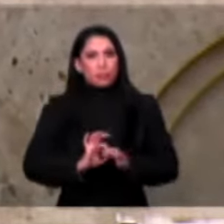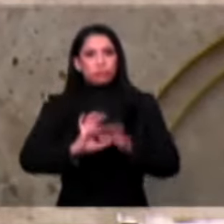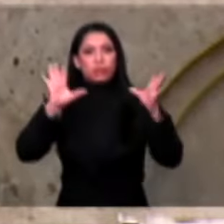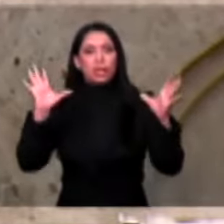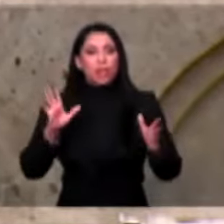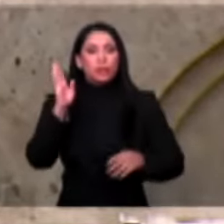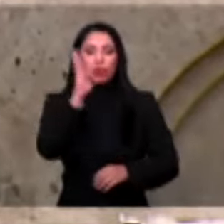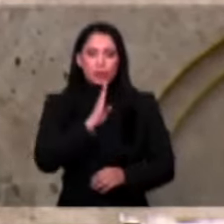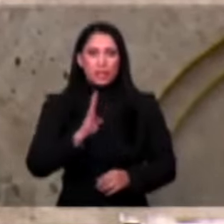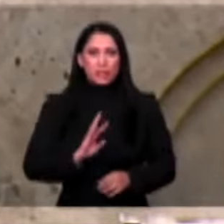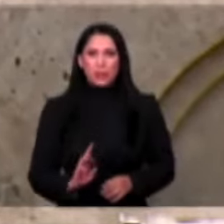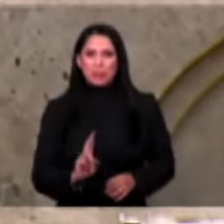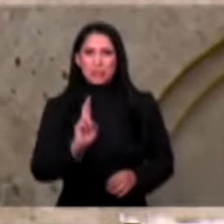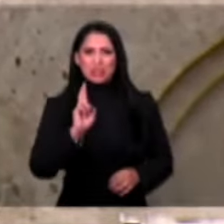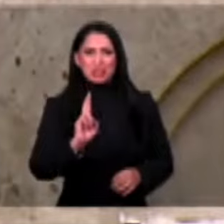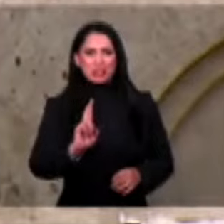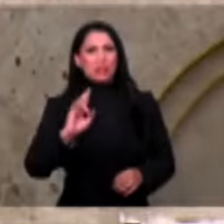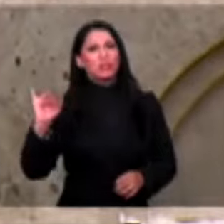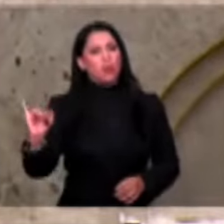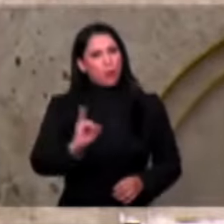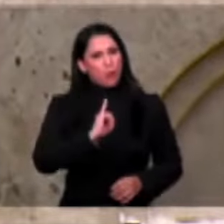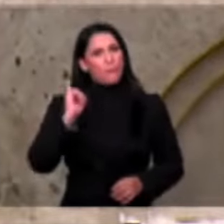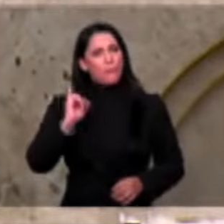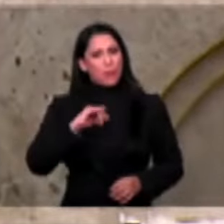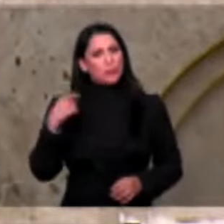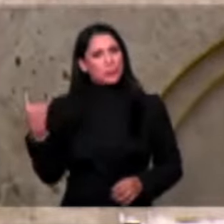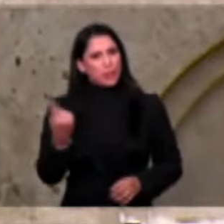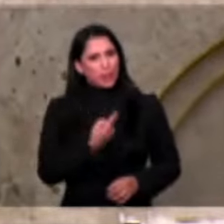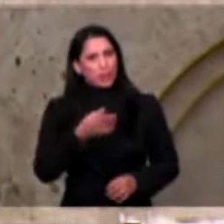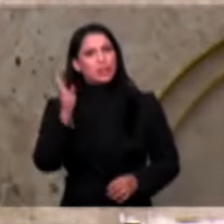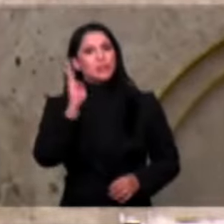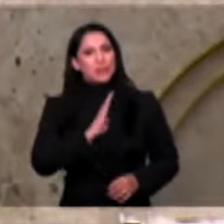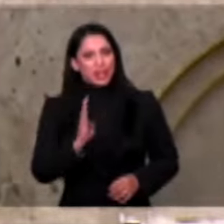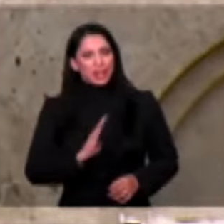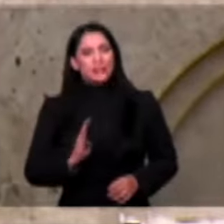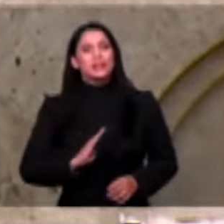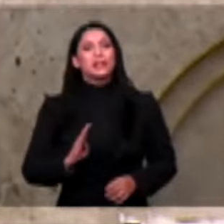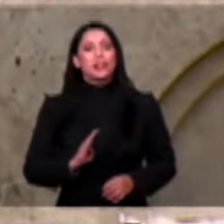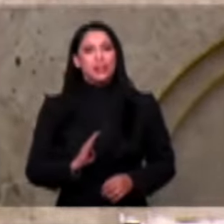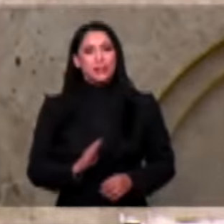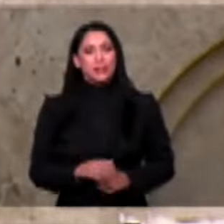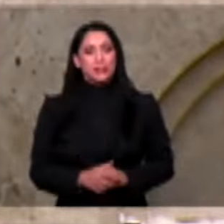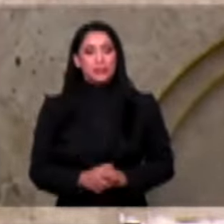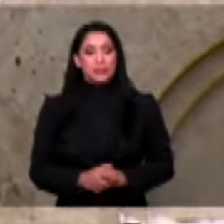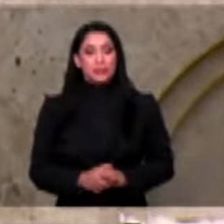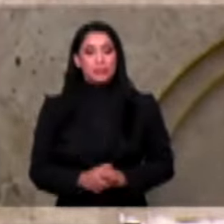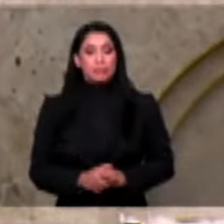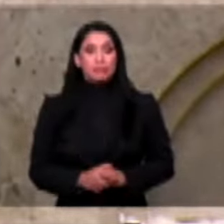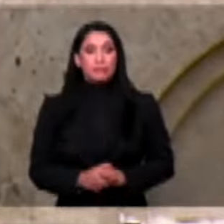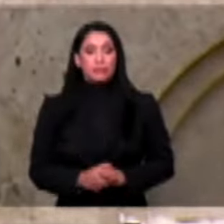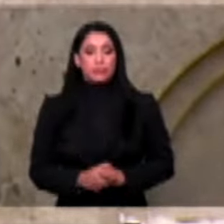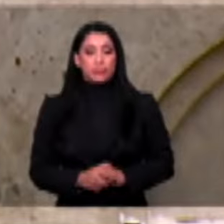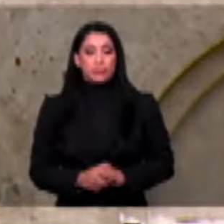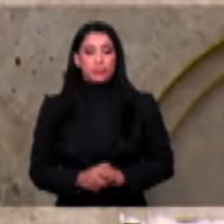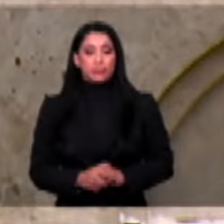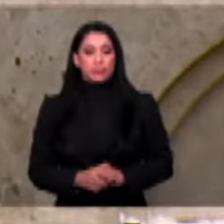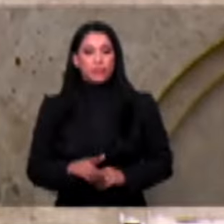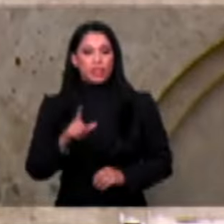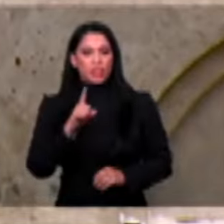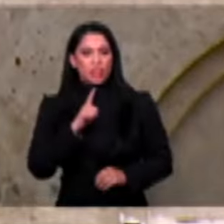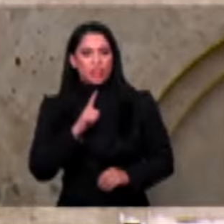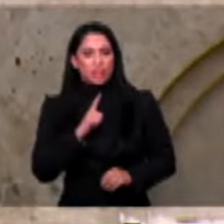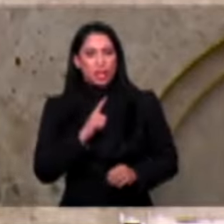sua simbologia para nós, brasileiras e brasileiros, e coincidente com o início